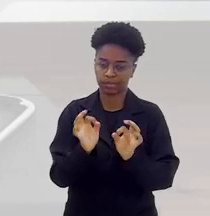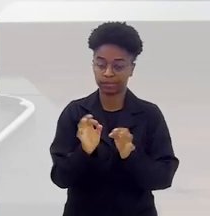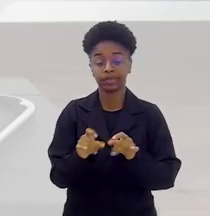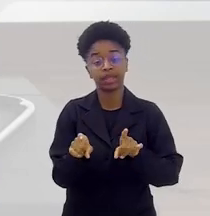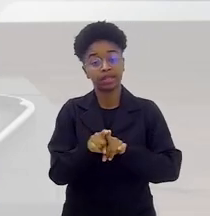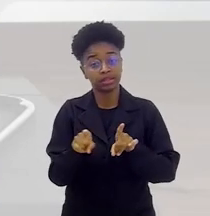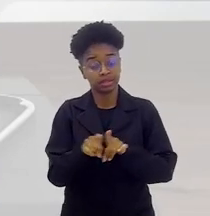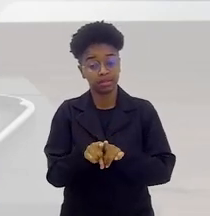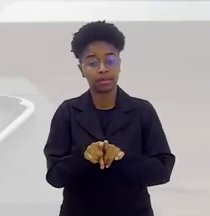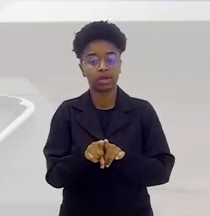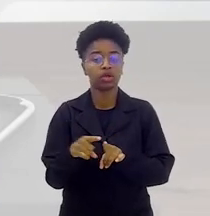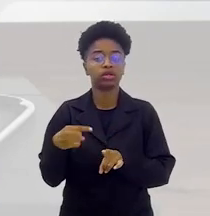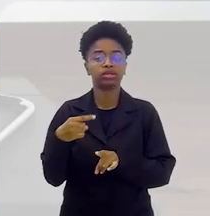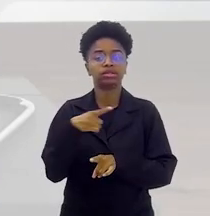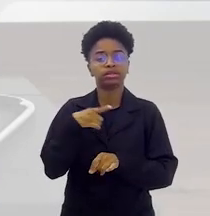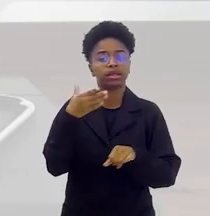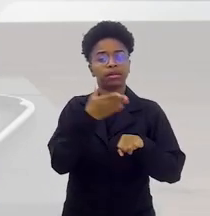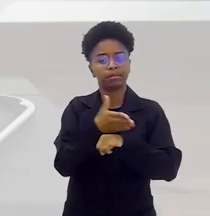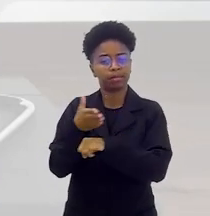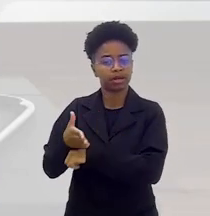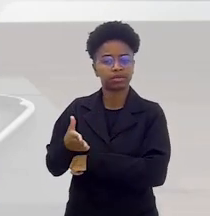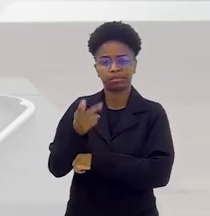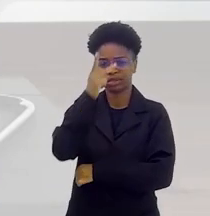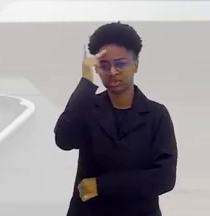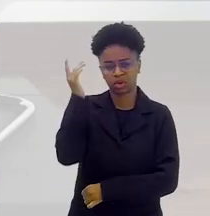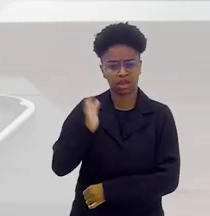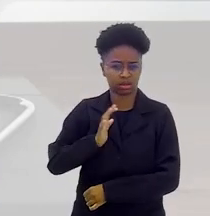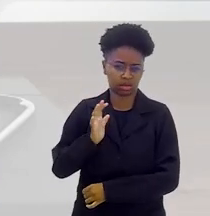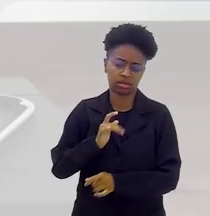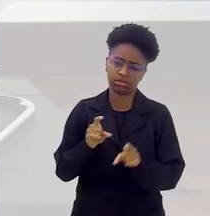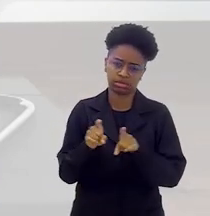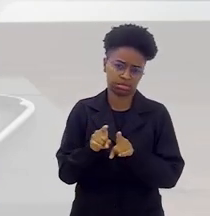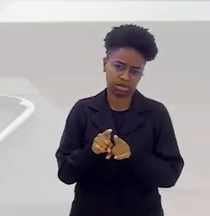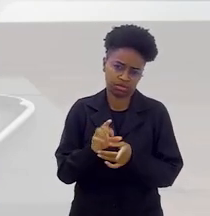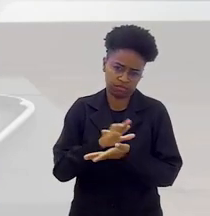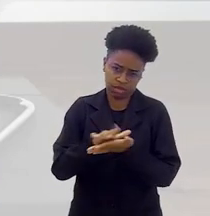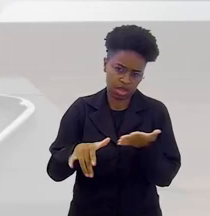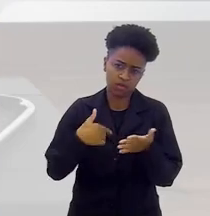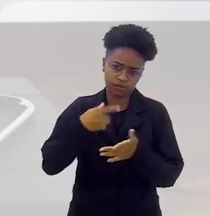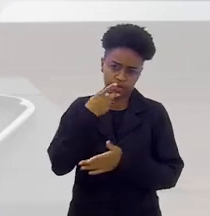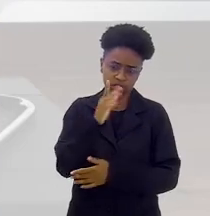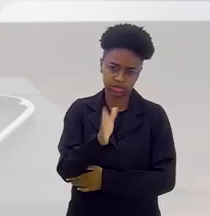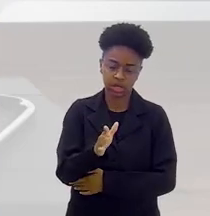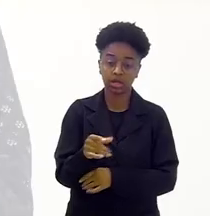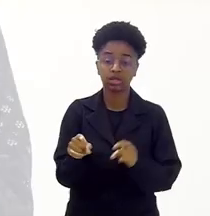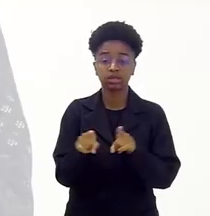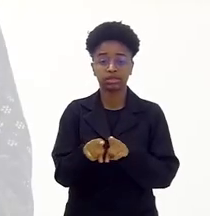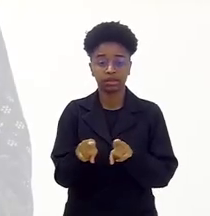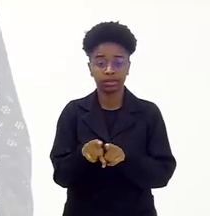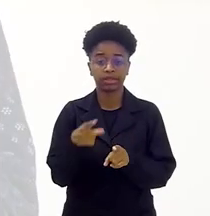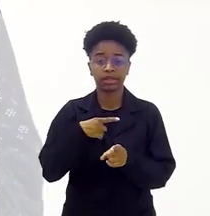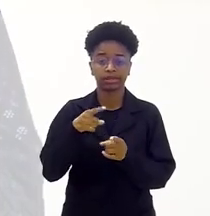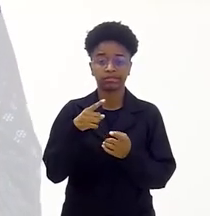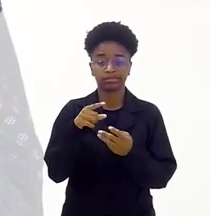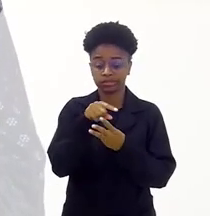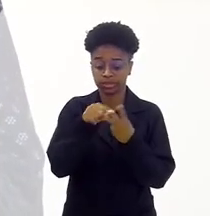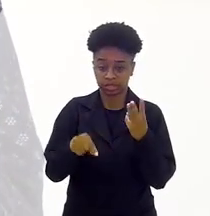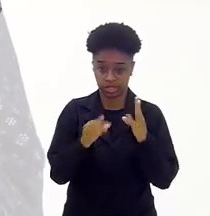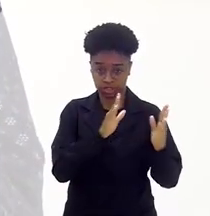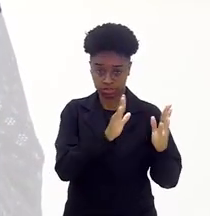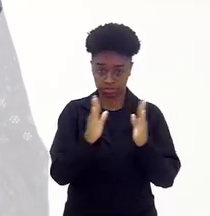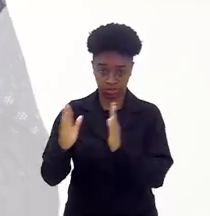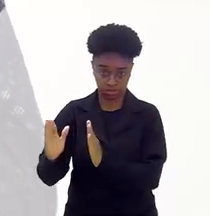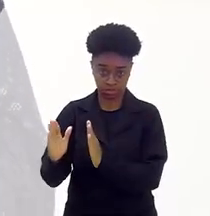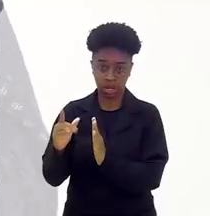E no concerto a gente tem participação de cantores líricos, e enfim, orquestra, eu já falei. E tem os três momentos